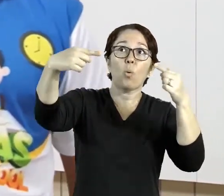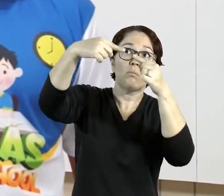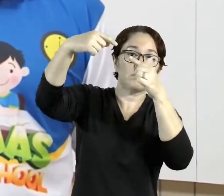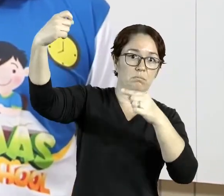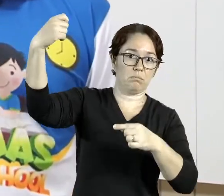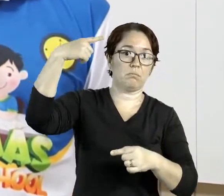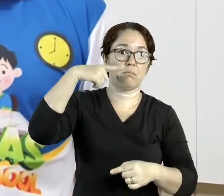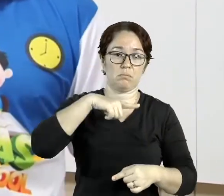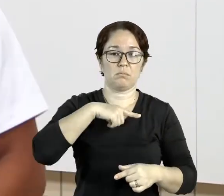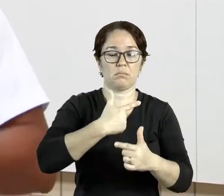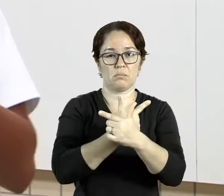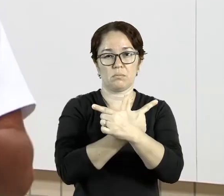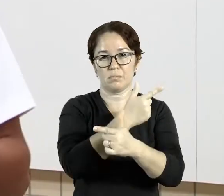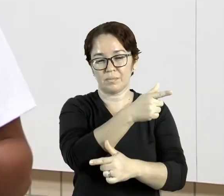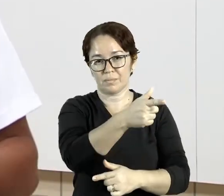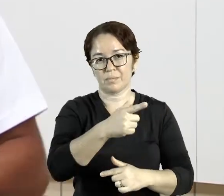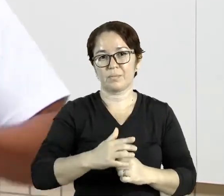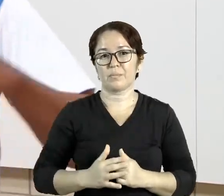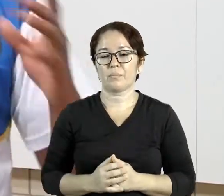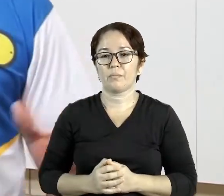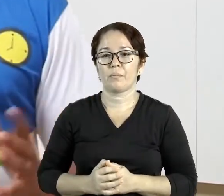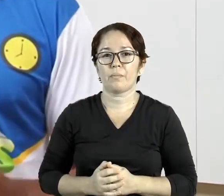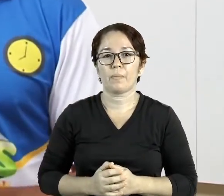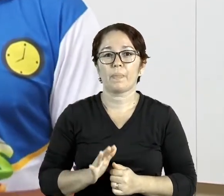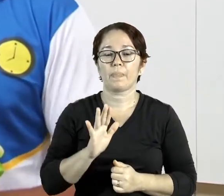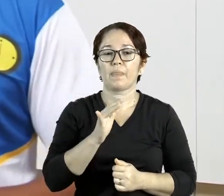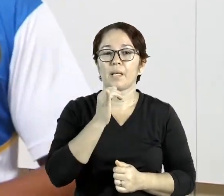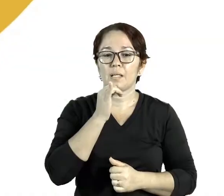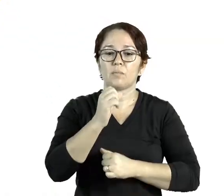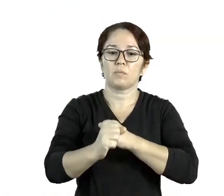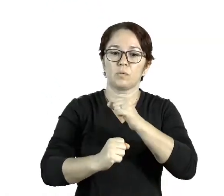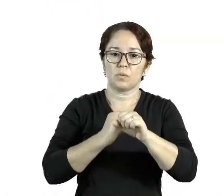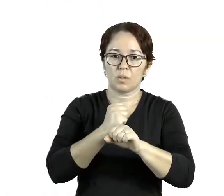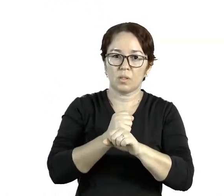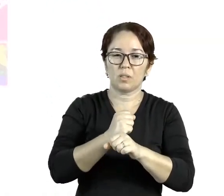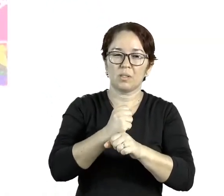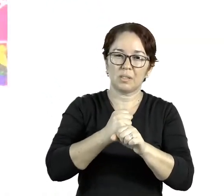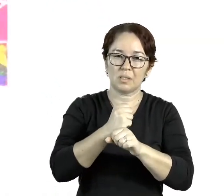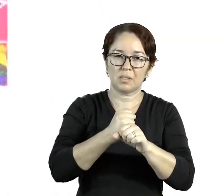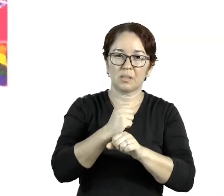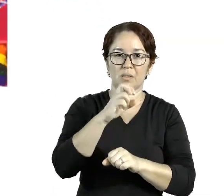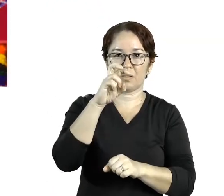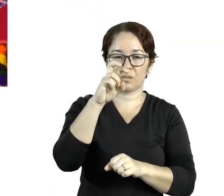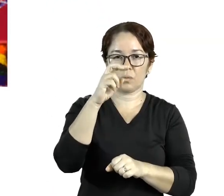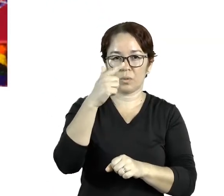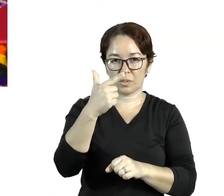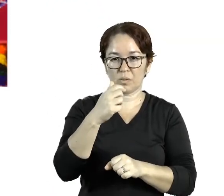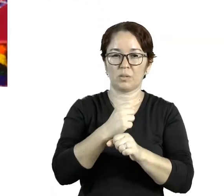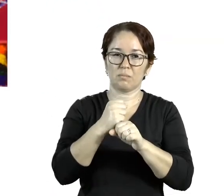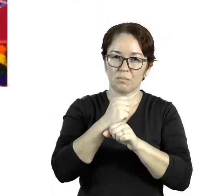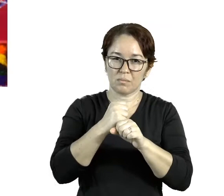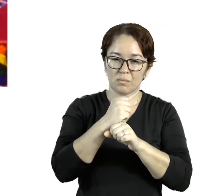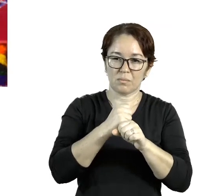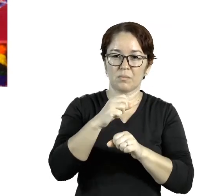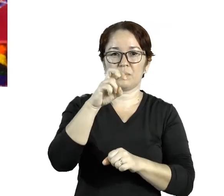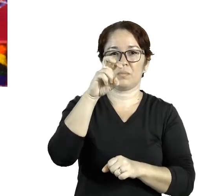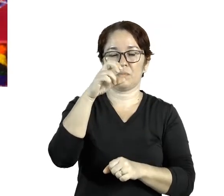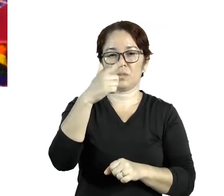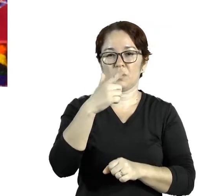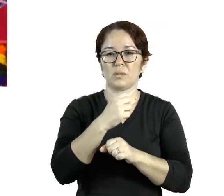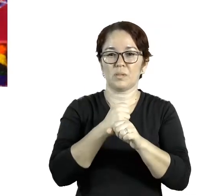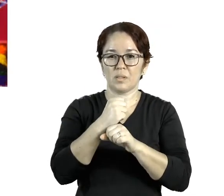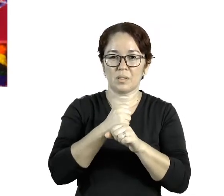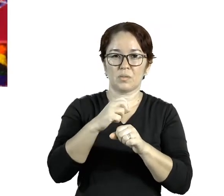ele girava em ciclos. Então, a cada 52 anos, acabava um ciclo, segundo os maias, então dava início ao novo